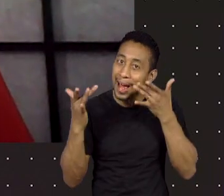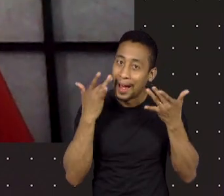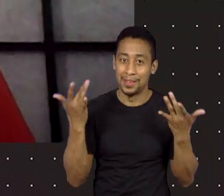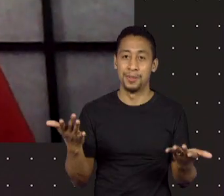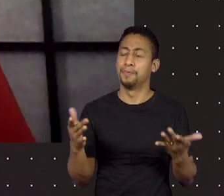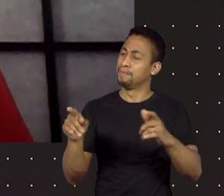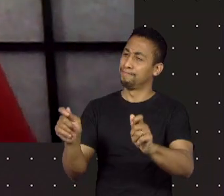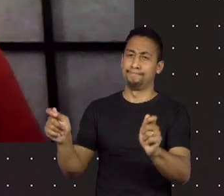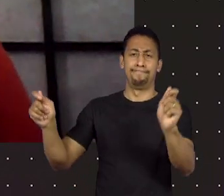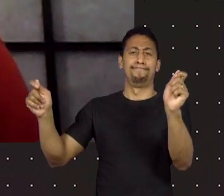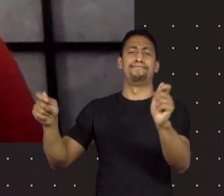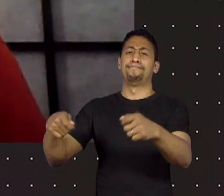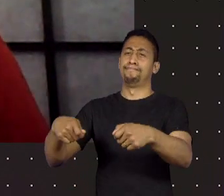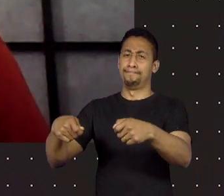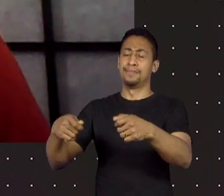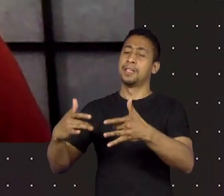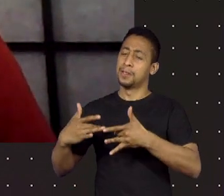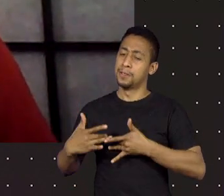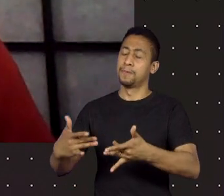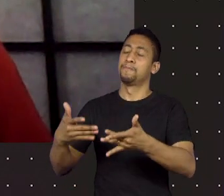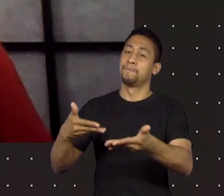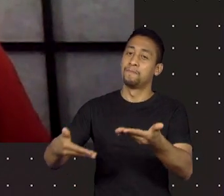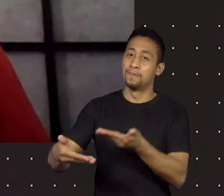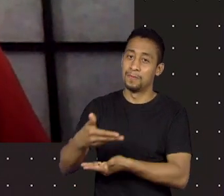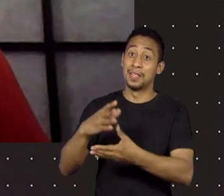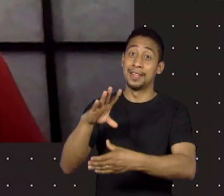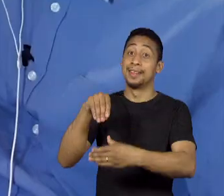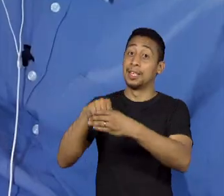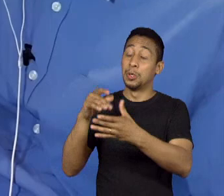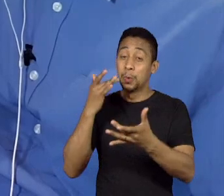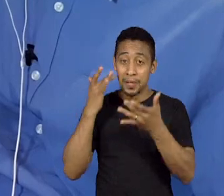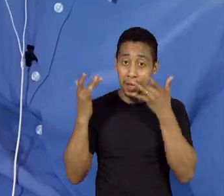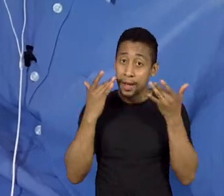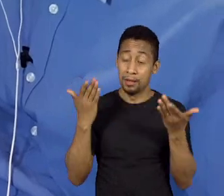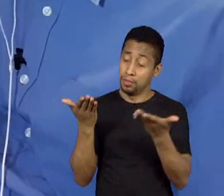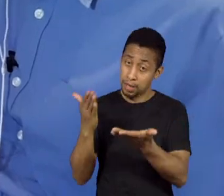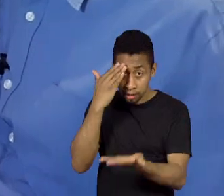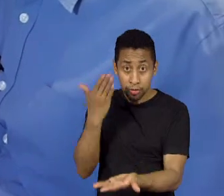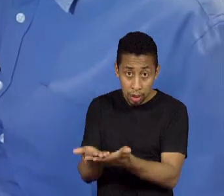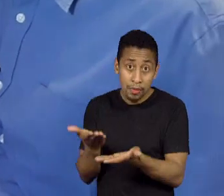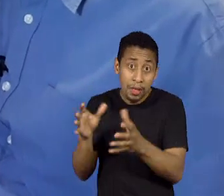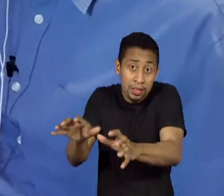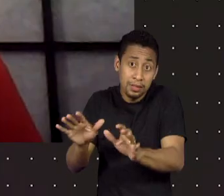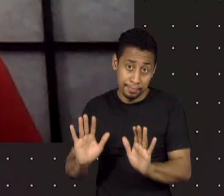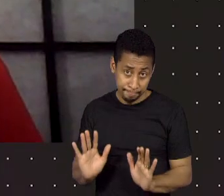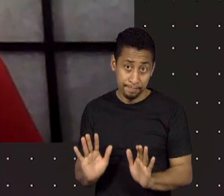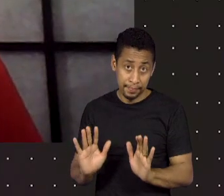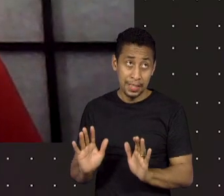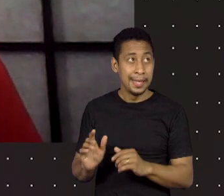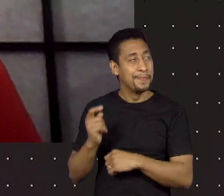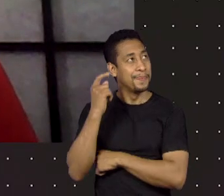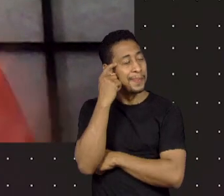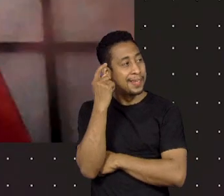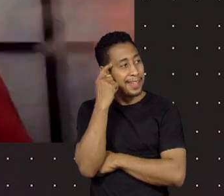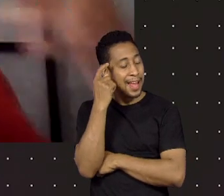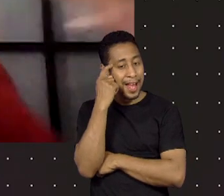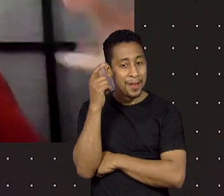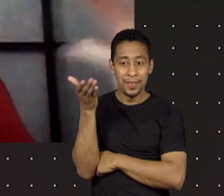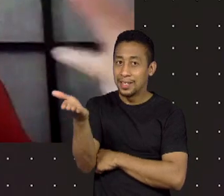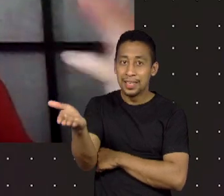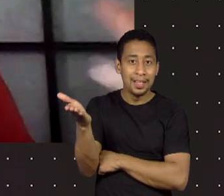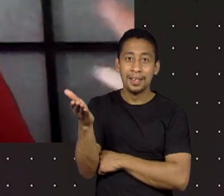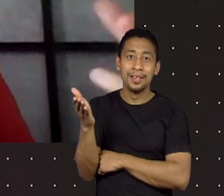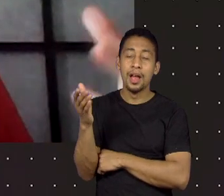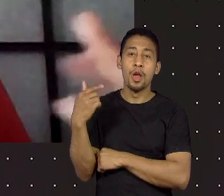que o teatro pode ter, né? Ele acreditava nisso, ele achava que ele era um